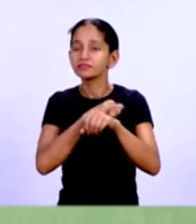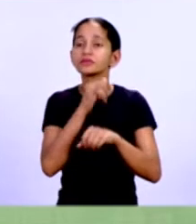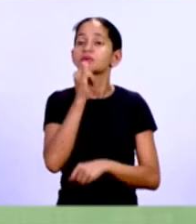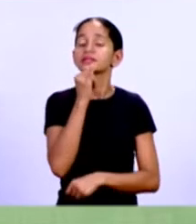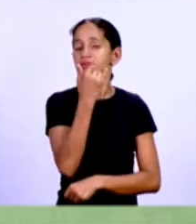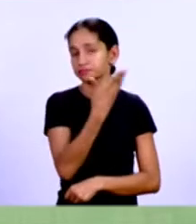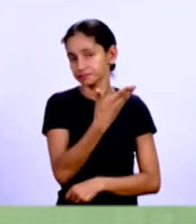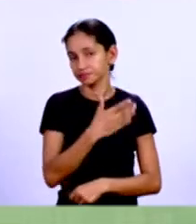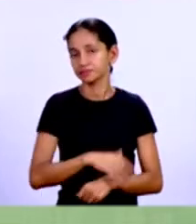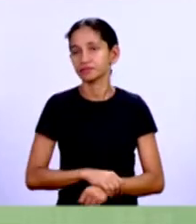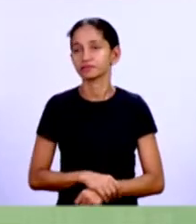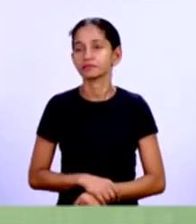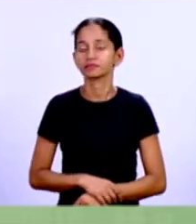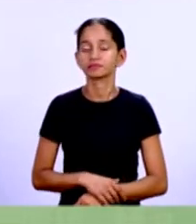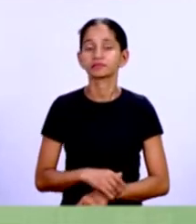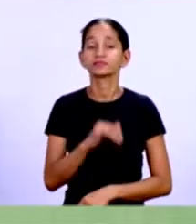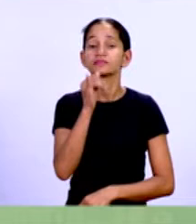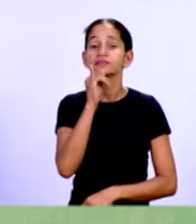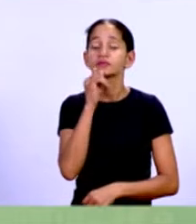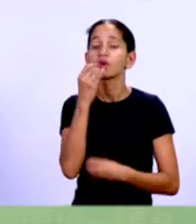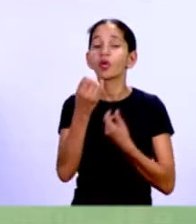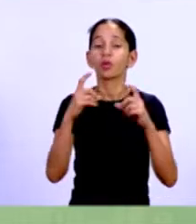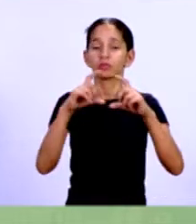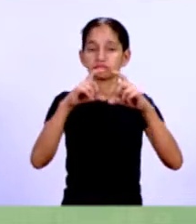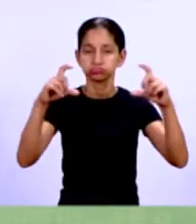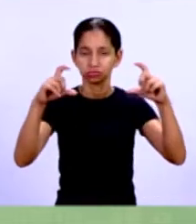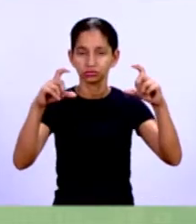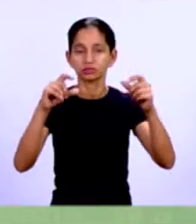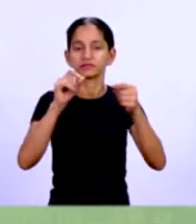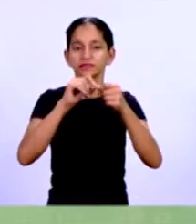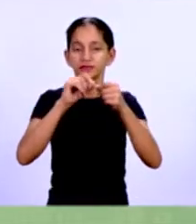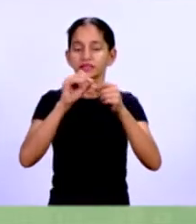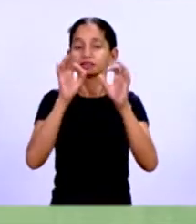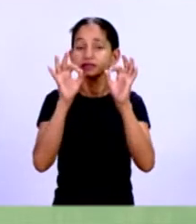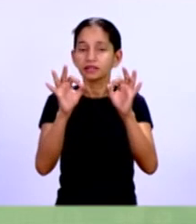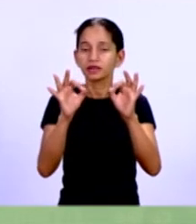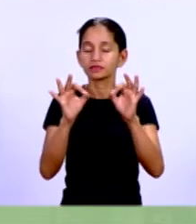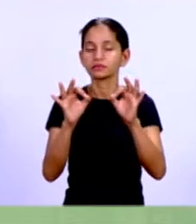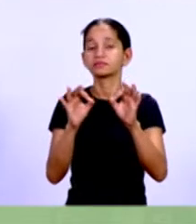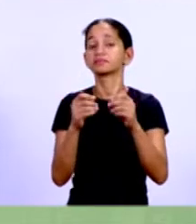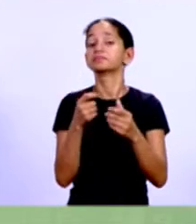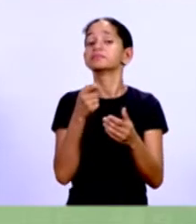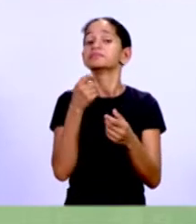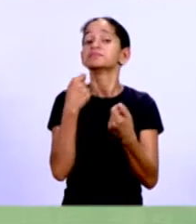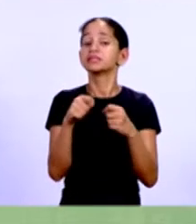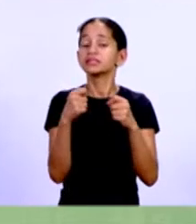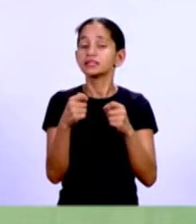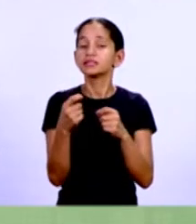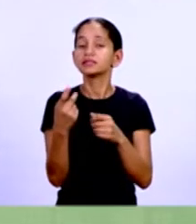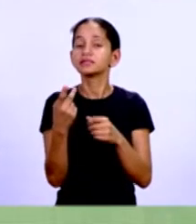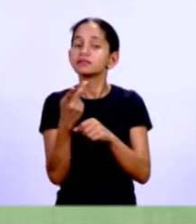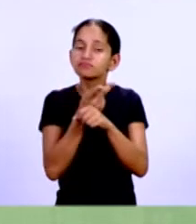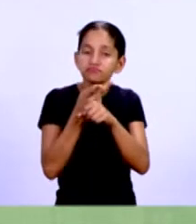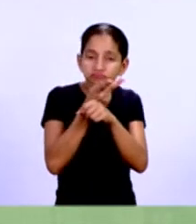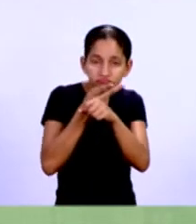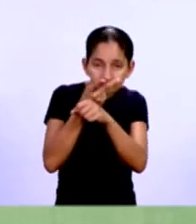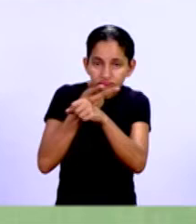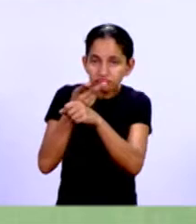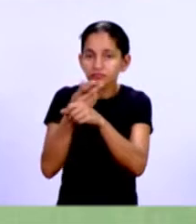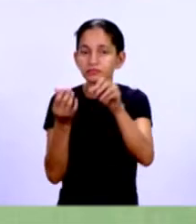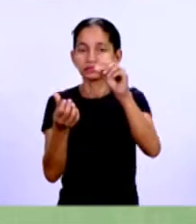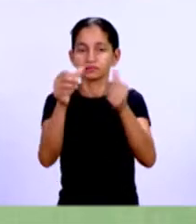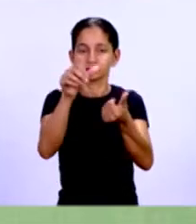exemplo, matriz de cálculo do nível de impacto. Essa matriz deve verificar os níveis